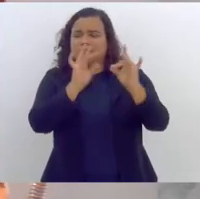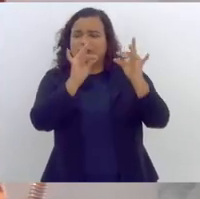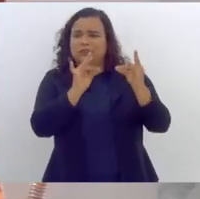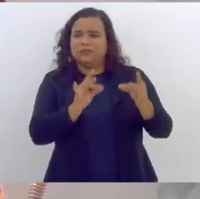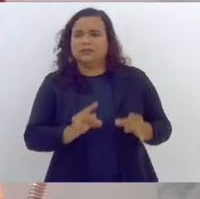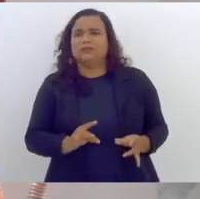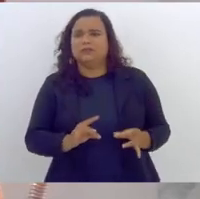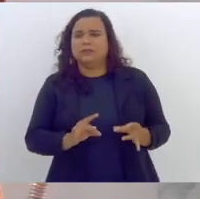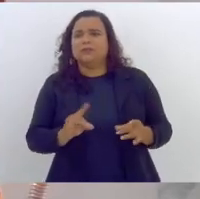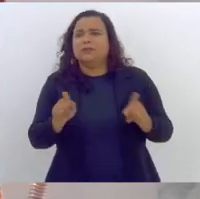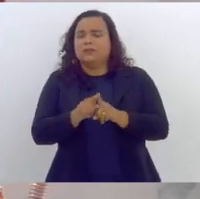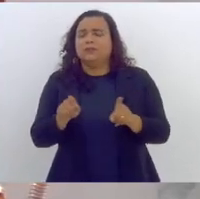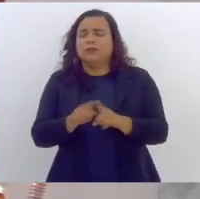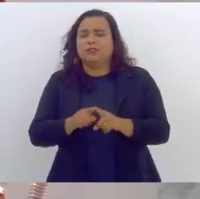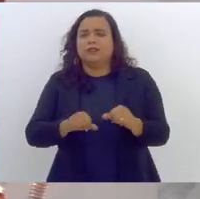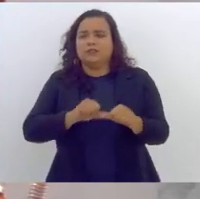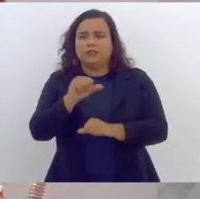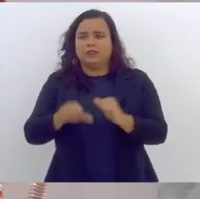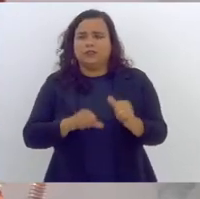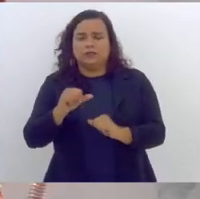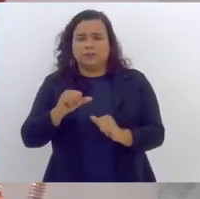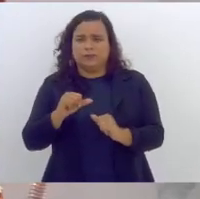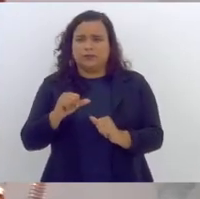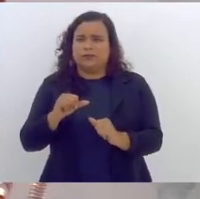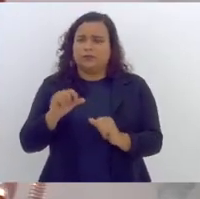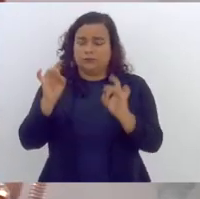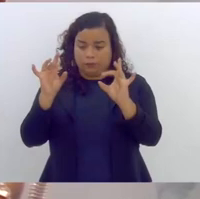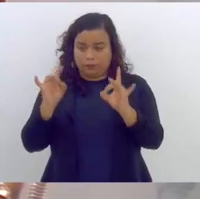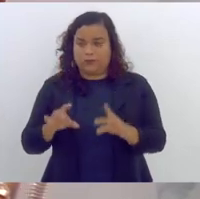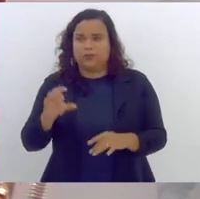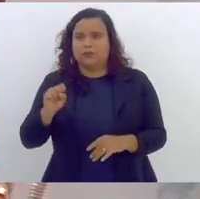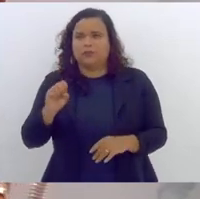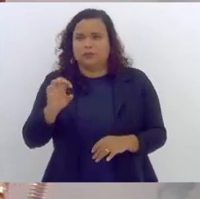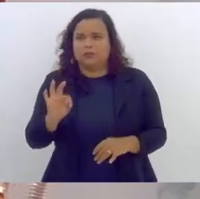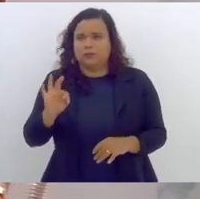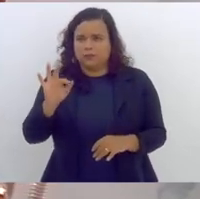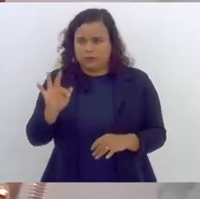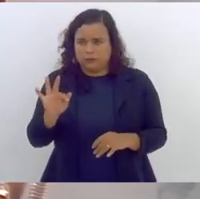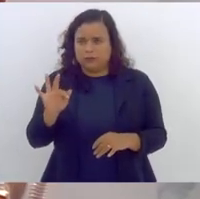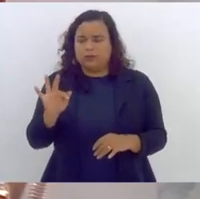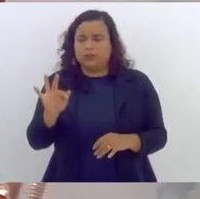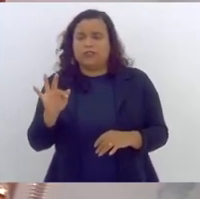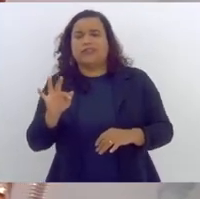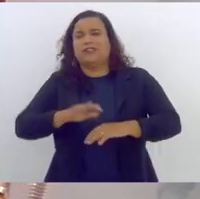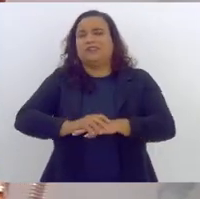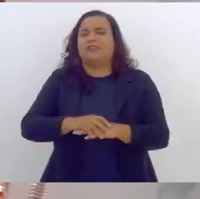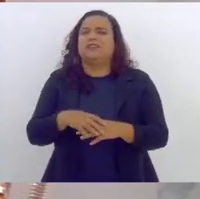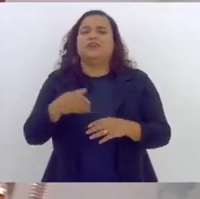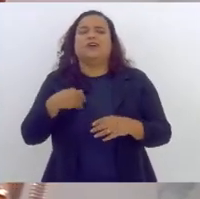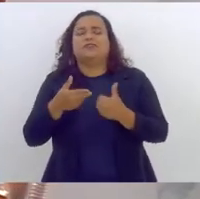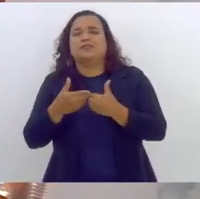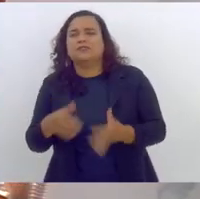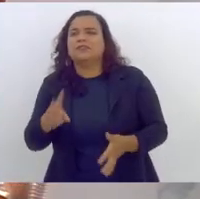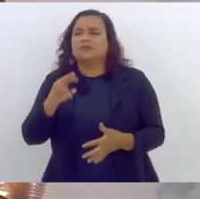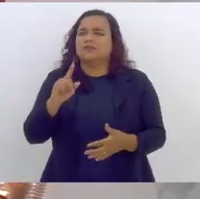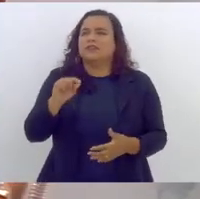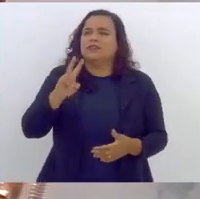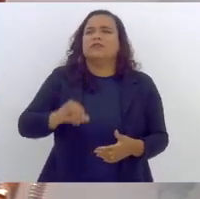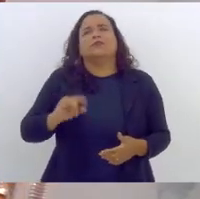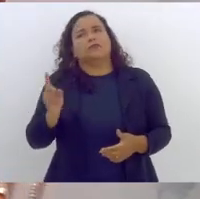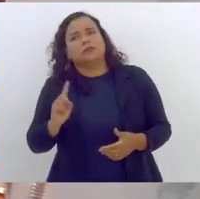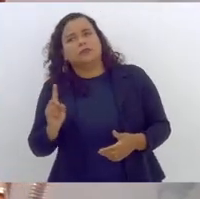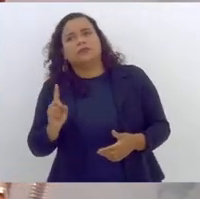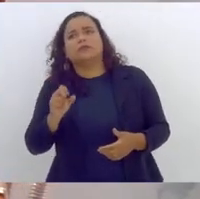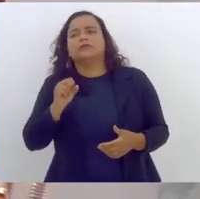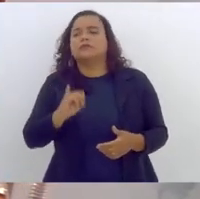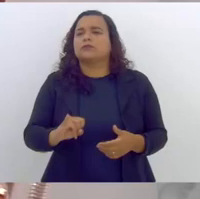determinação do STF E aí se me chamar ou não se vai criar a vaga ou não se vai abrir vacância ou não se vai liberar